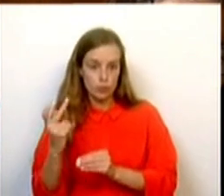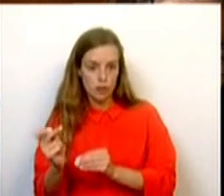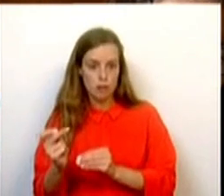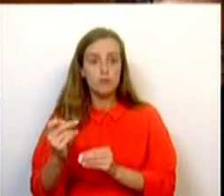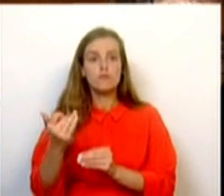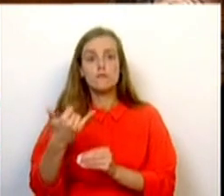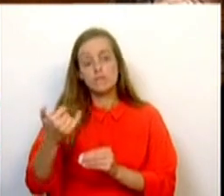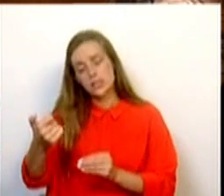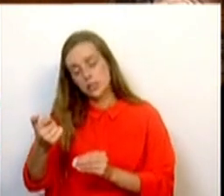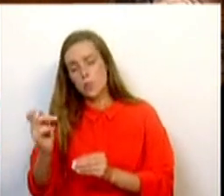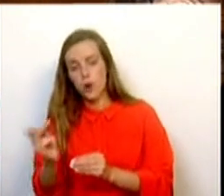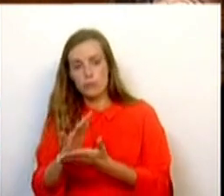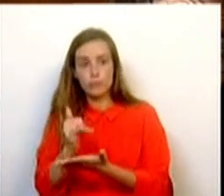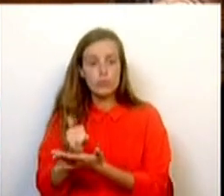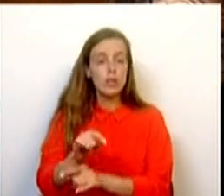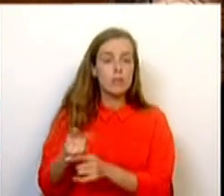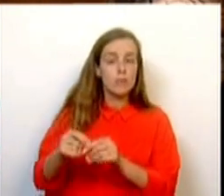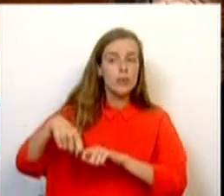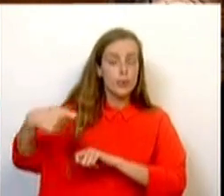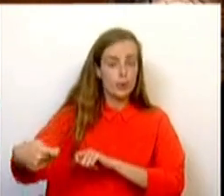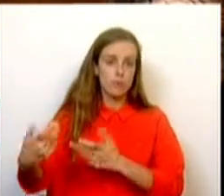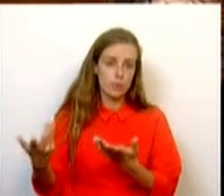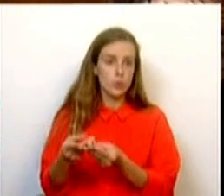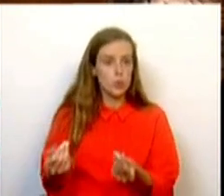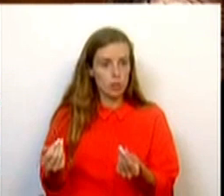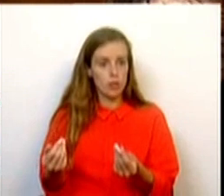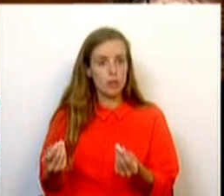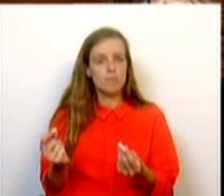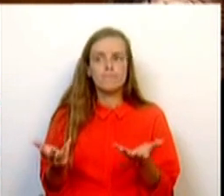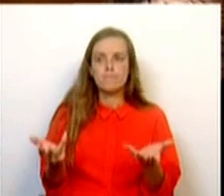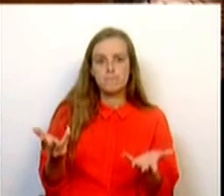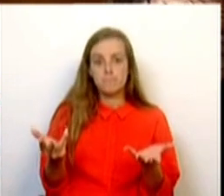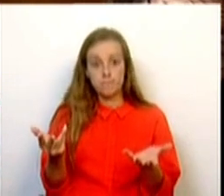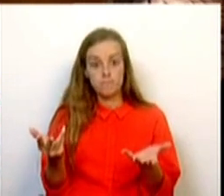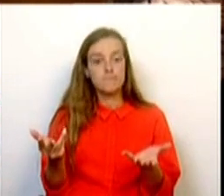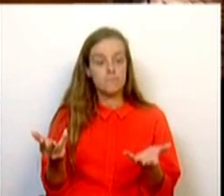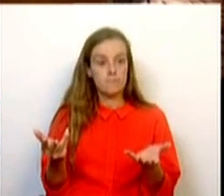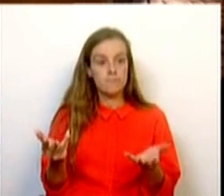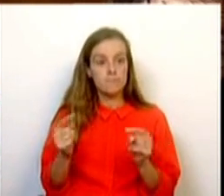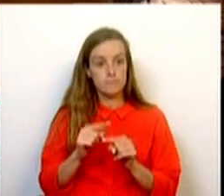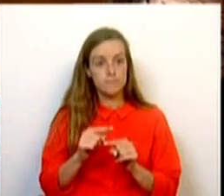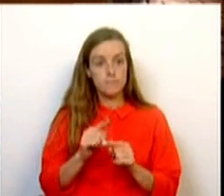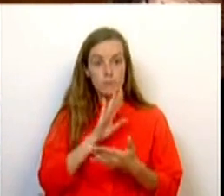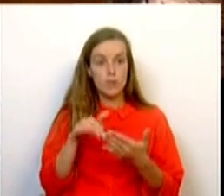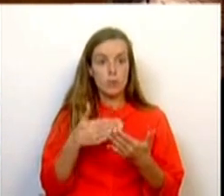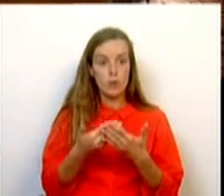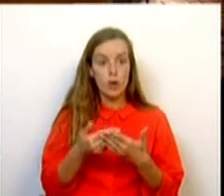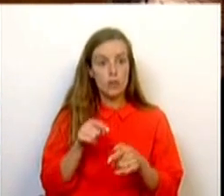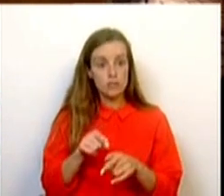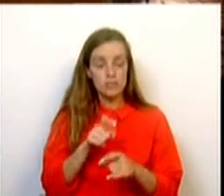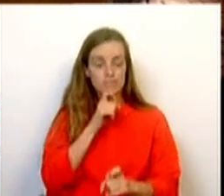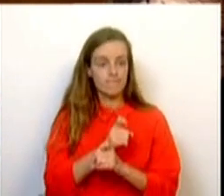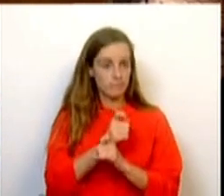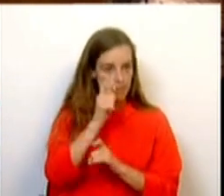aqui se vai além e, portanto, há aqui uma solução de proporcionalidade. A solução de proporcionalidade foi, aliás,